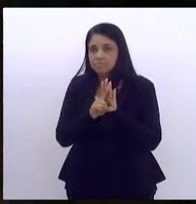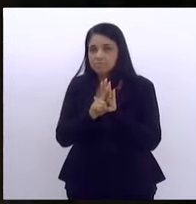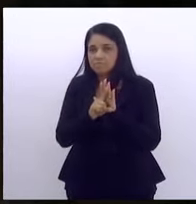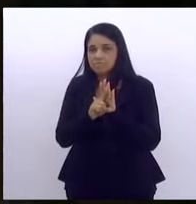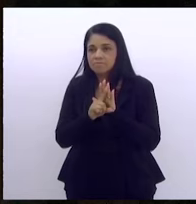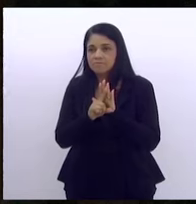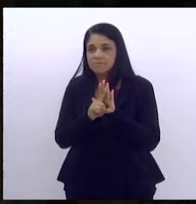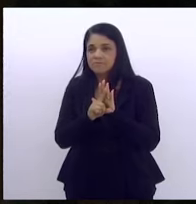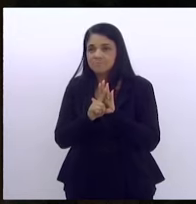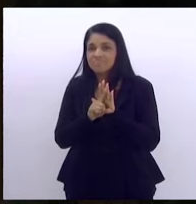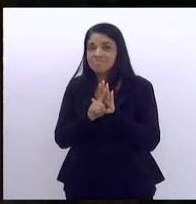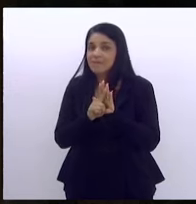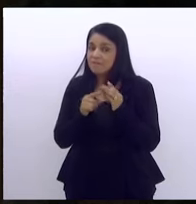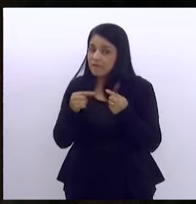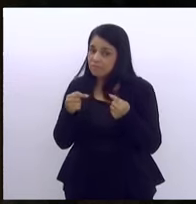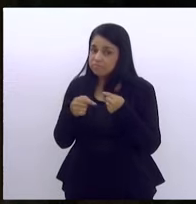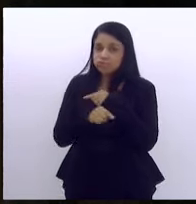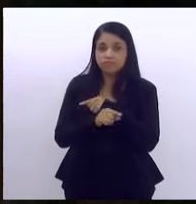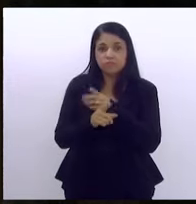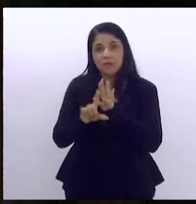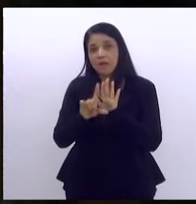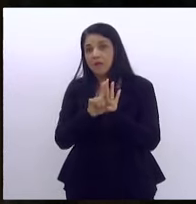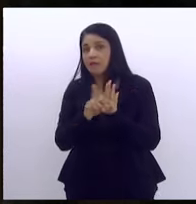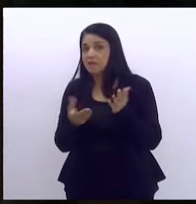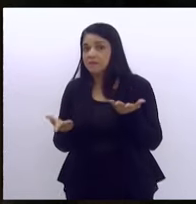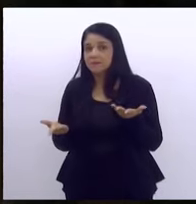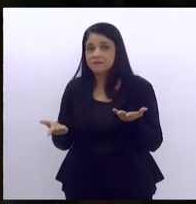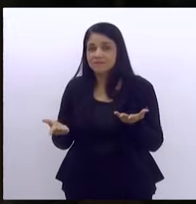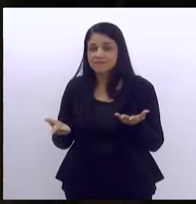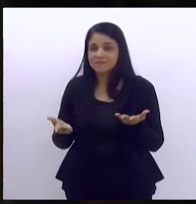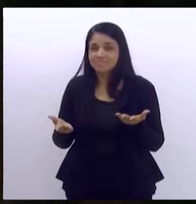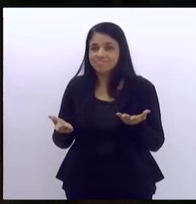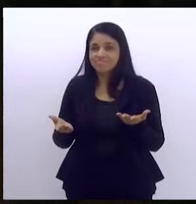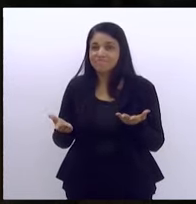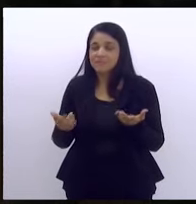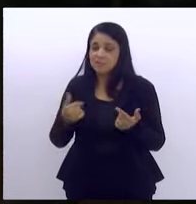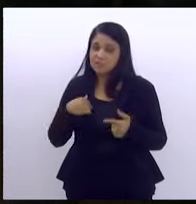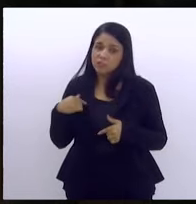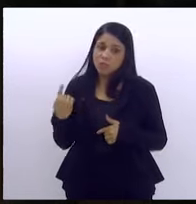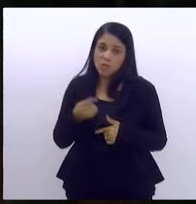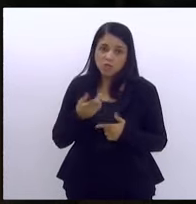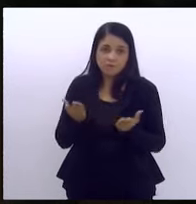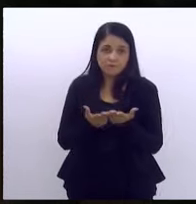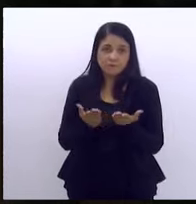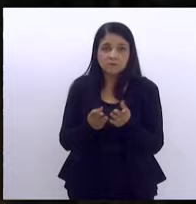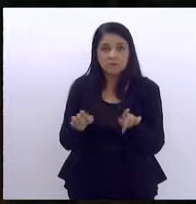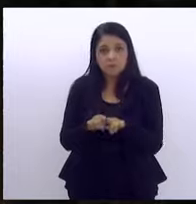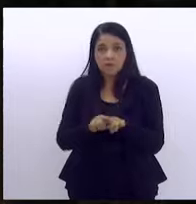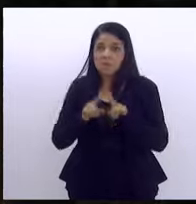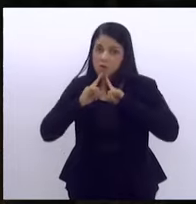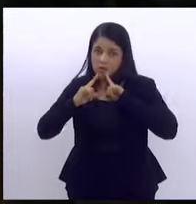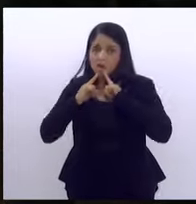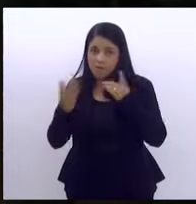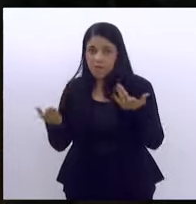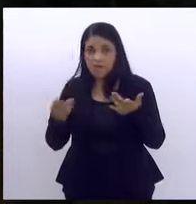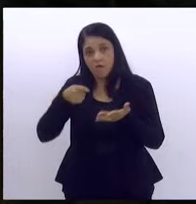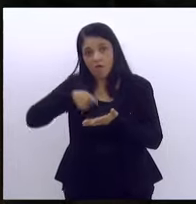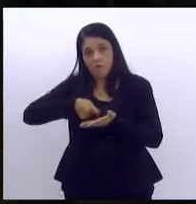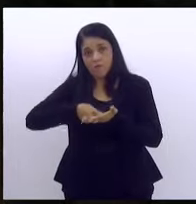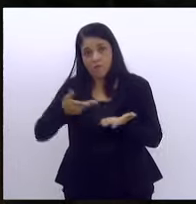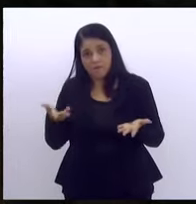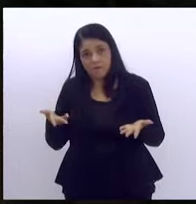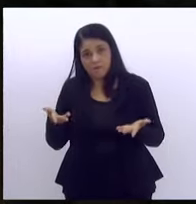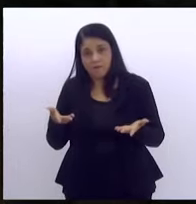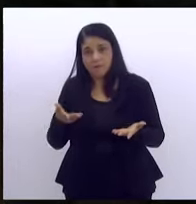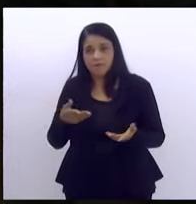fica divergindo da lei. Se a gente fizesse isso, também iam reclamar. Então, não é? Obrigado. Cedo para